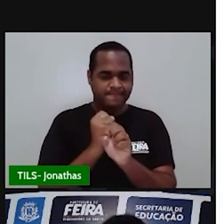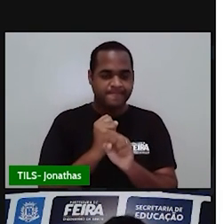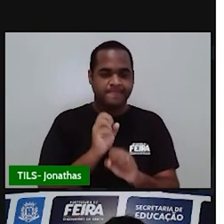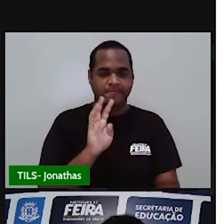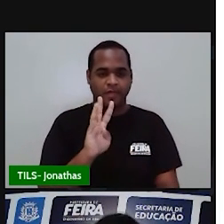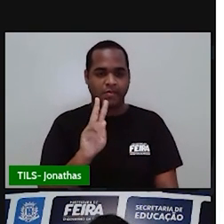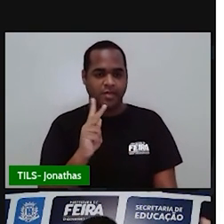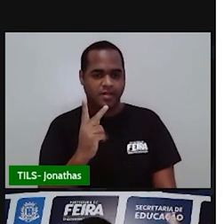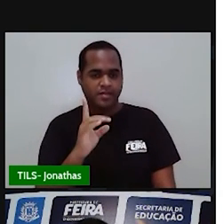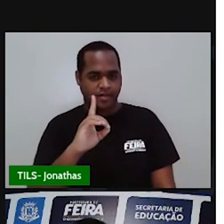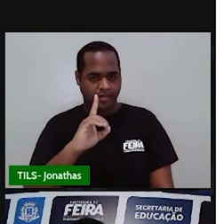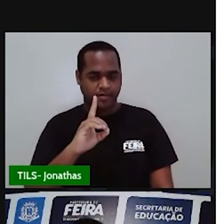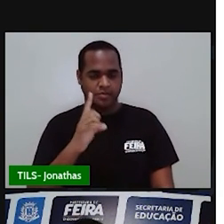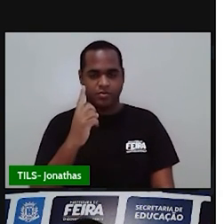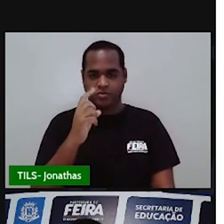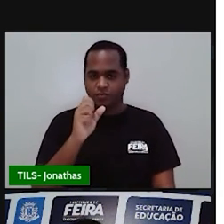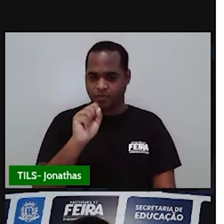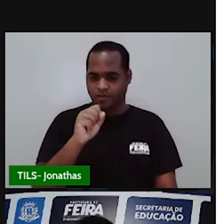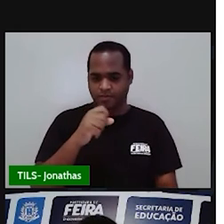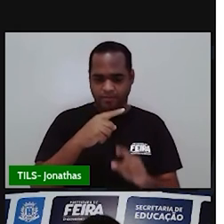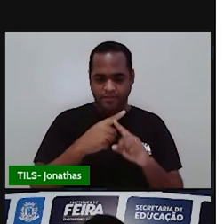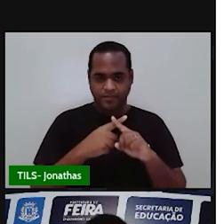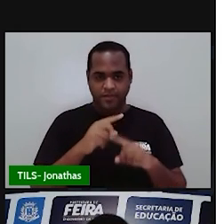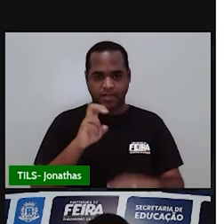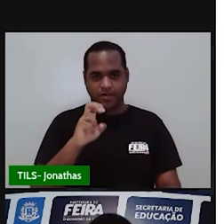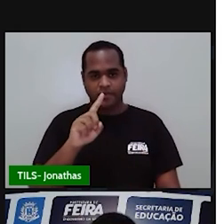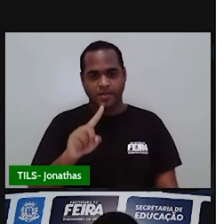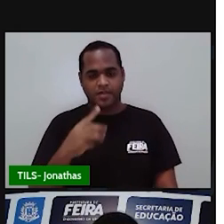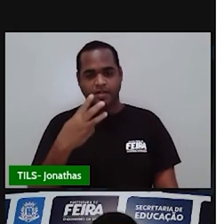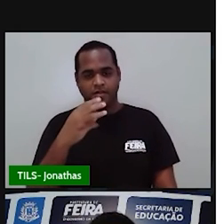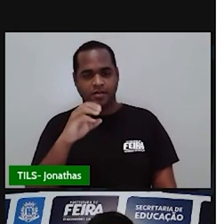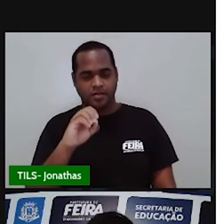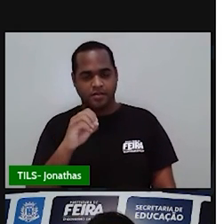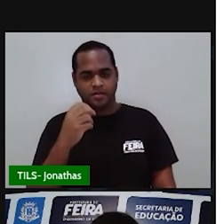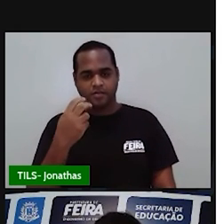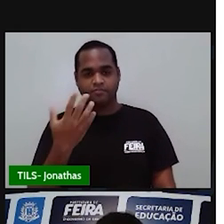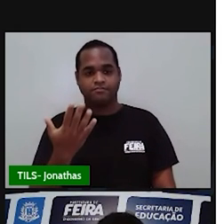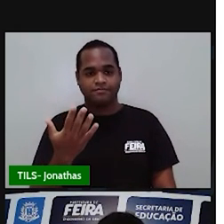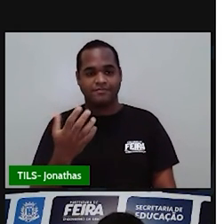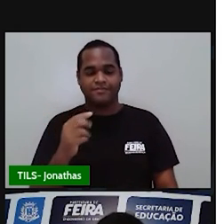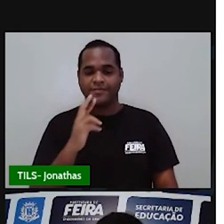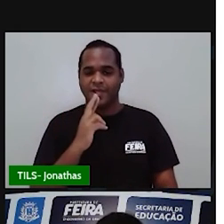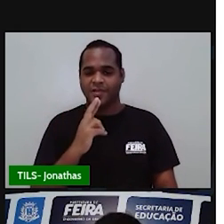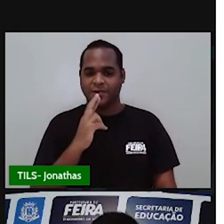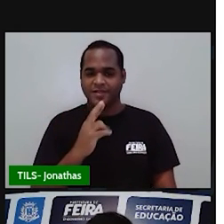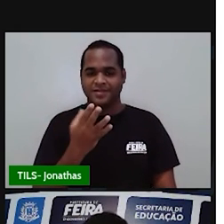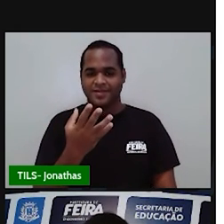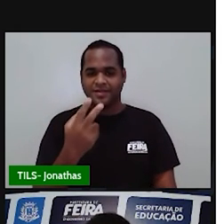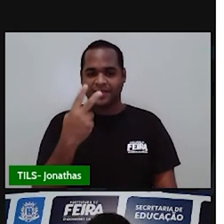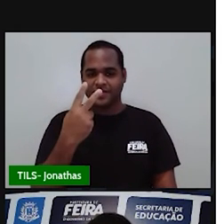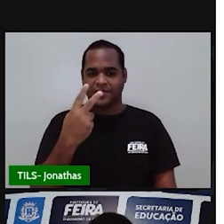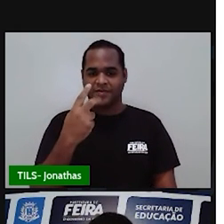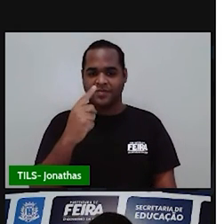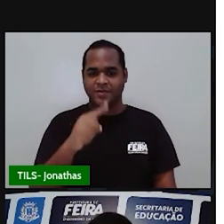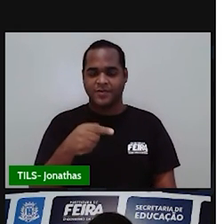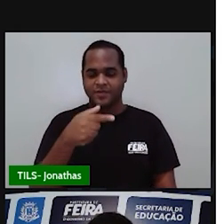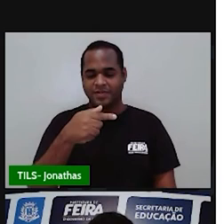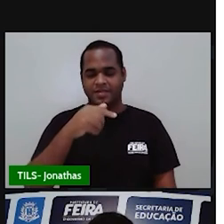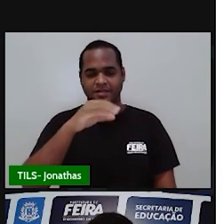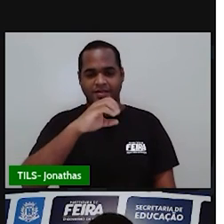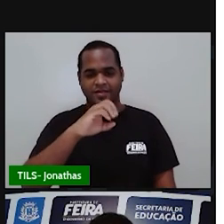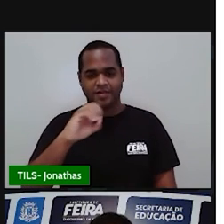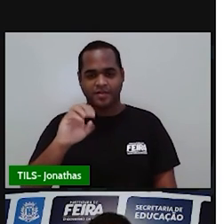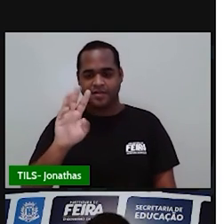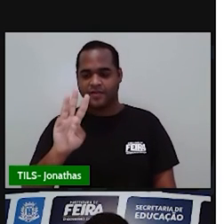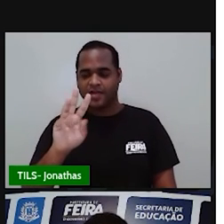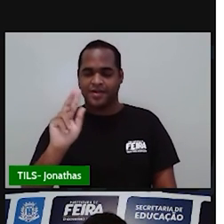Multiplica a potência pela quantidade de horas e pelos 30 dias do mês. Eu fiz ali o cálculozinho, dá